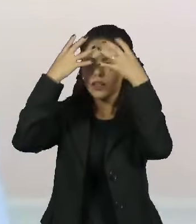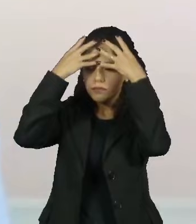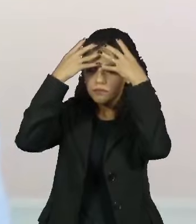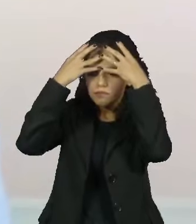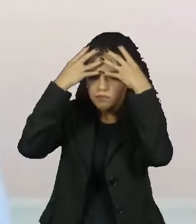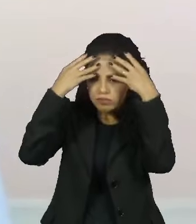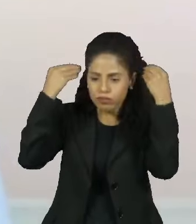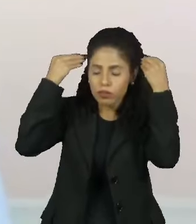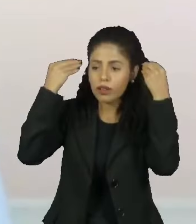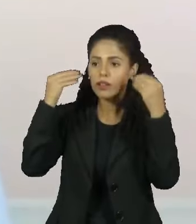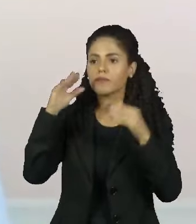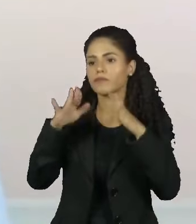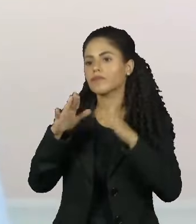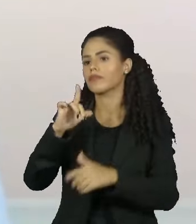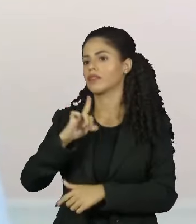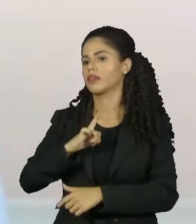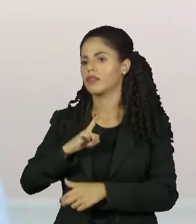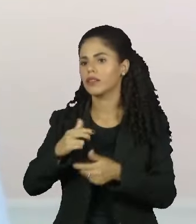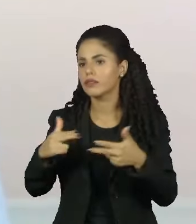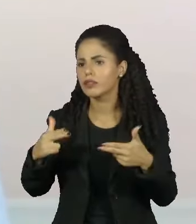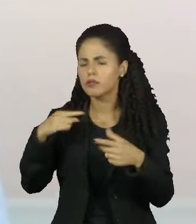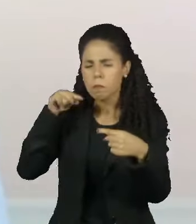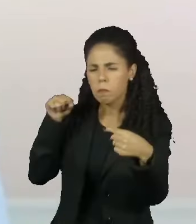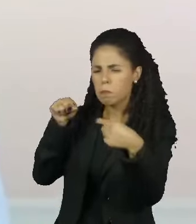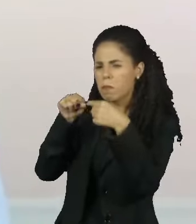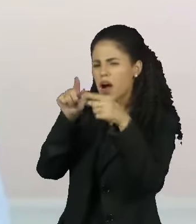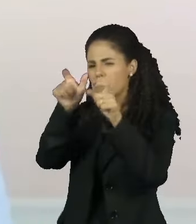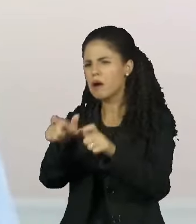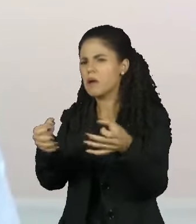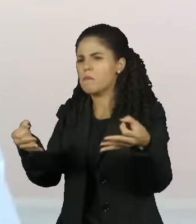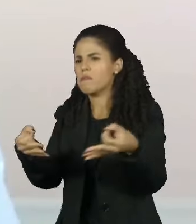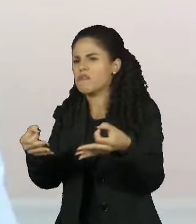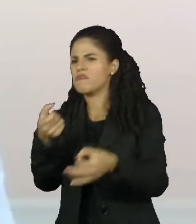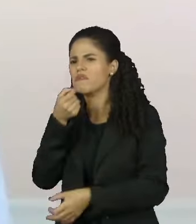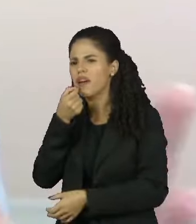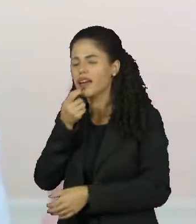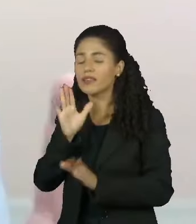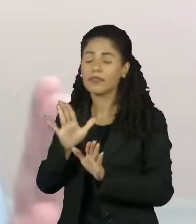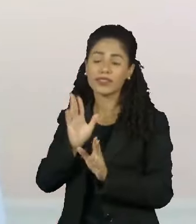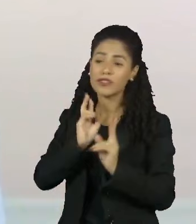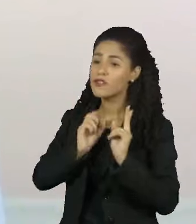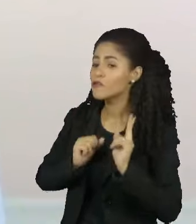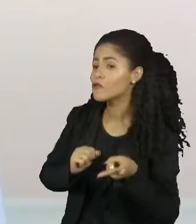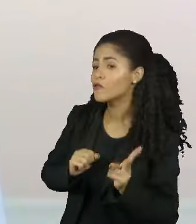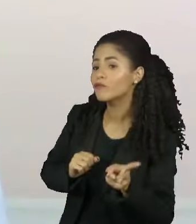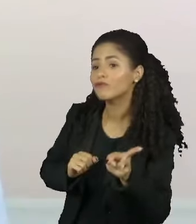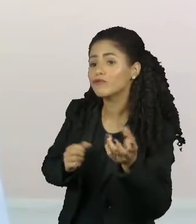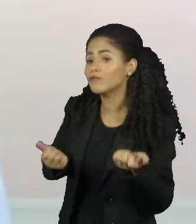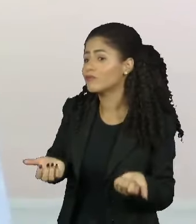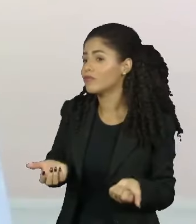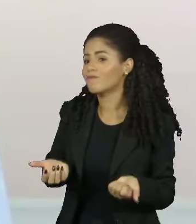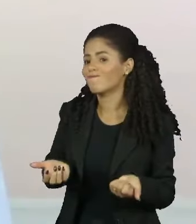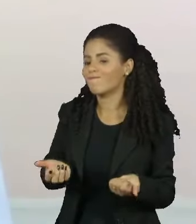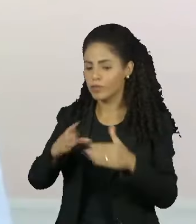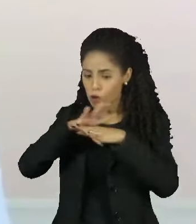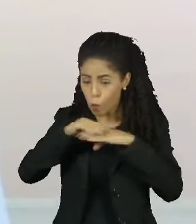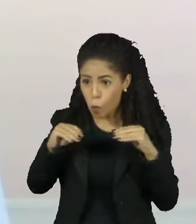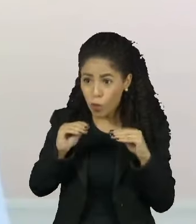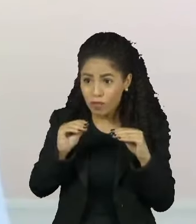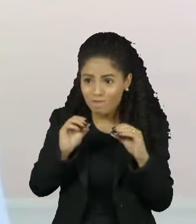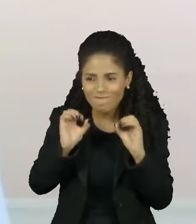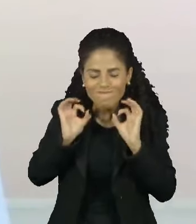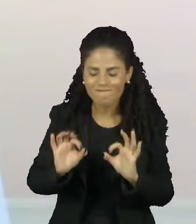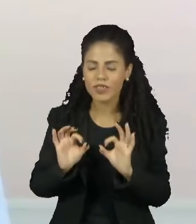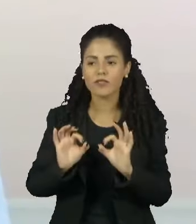uma substância muito adequada, muito boa, ela continuará progredindo. Então, por isso